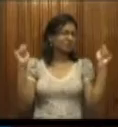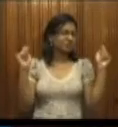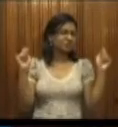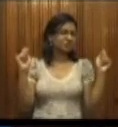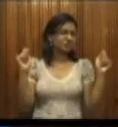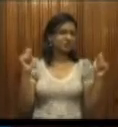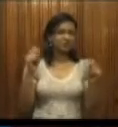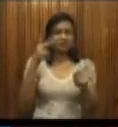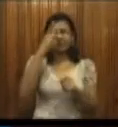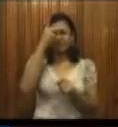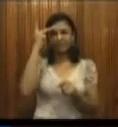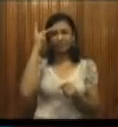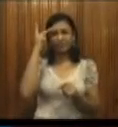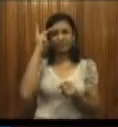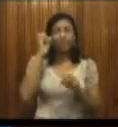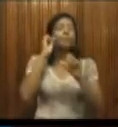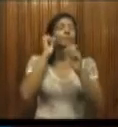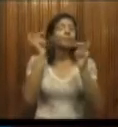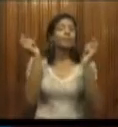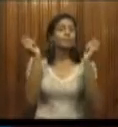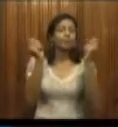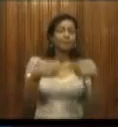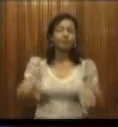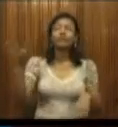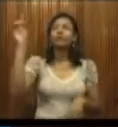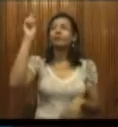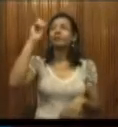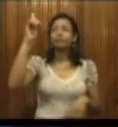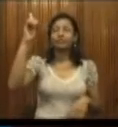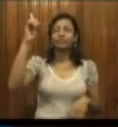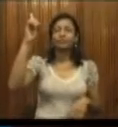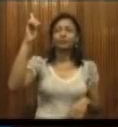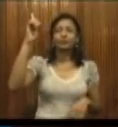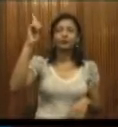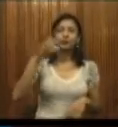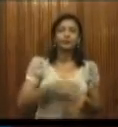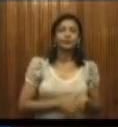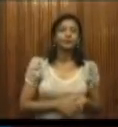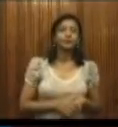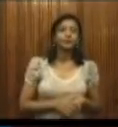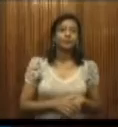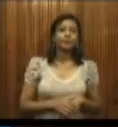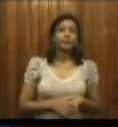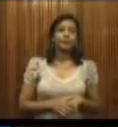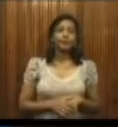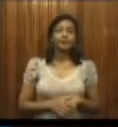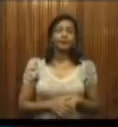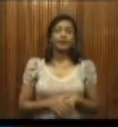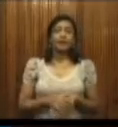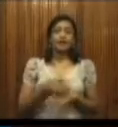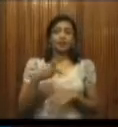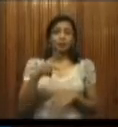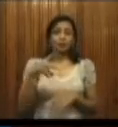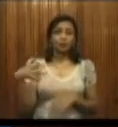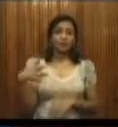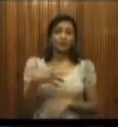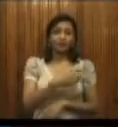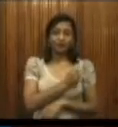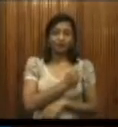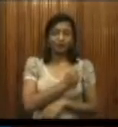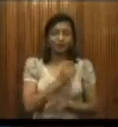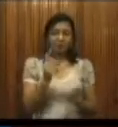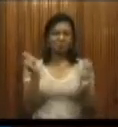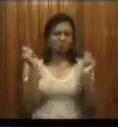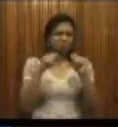possível a Deus. Sabe o que Jesus está dizendo? A tua salvação, meu amigo, é impossível a você, mas